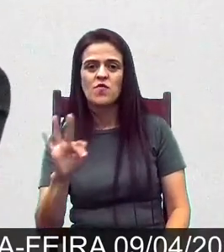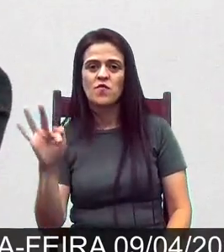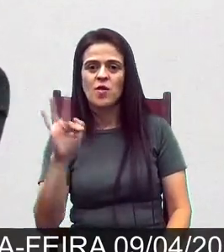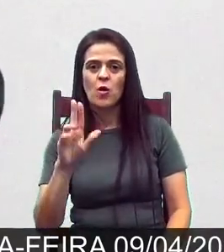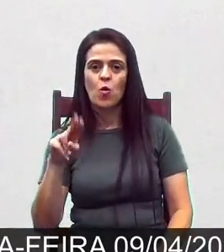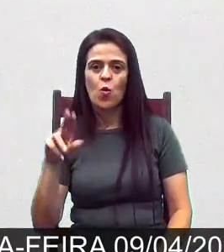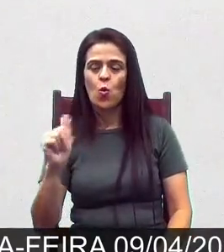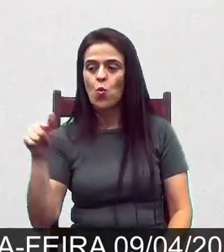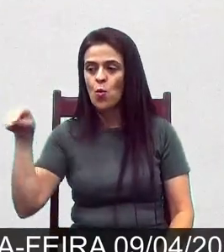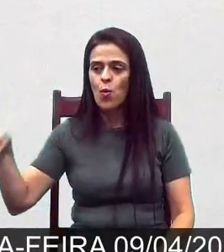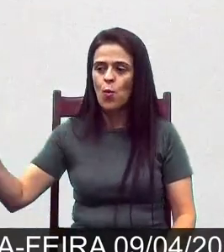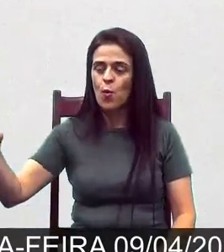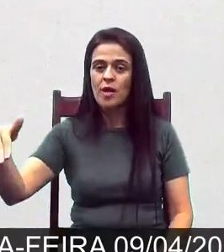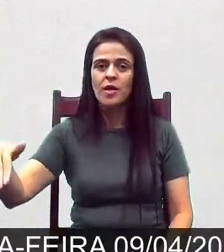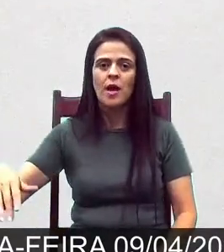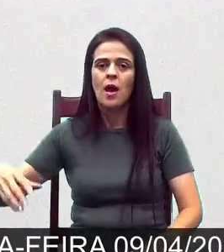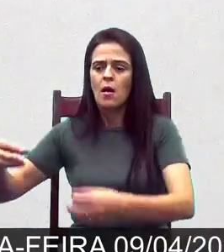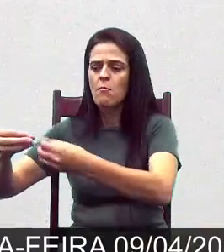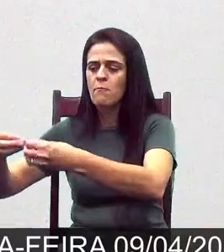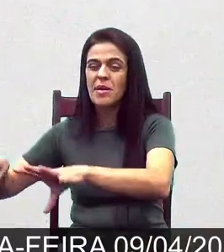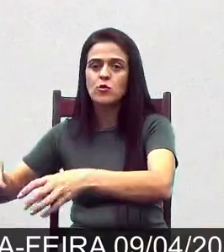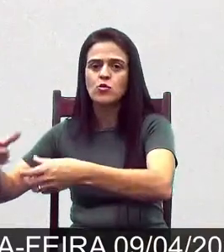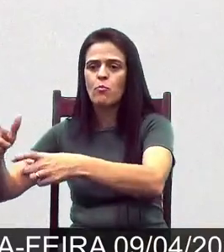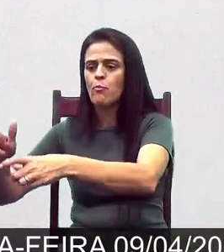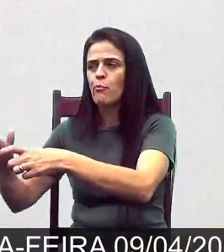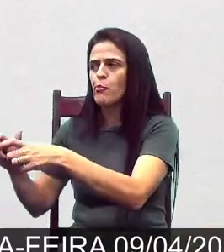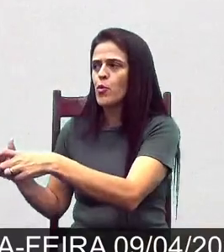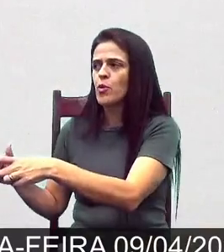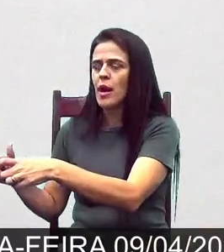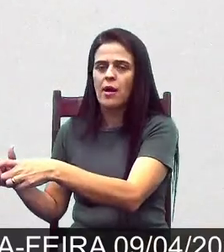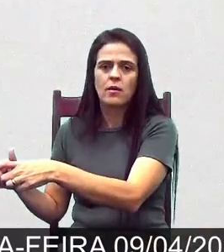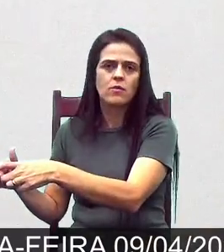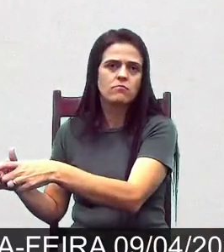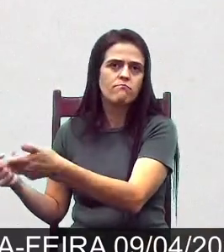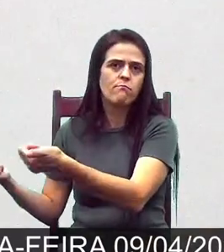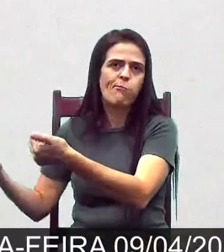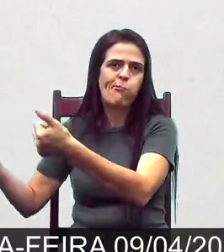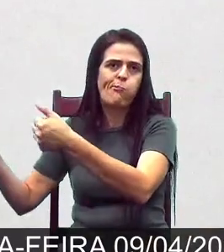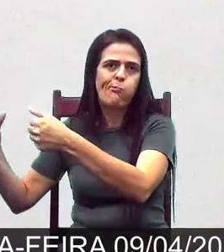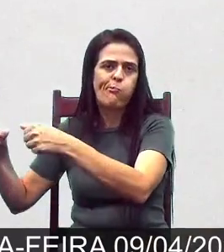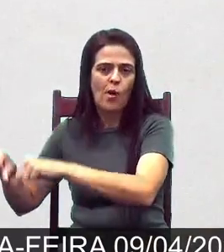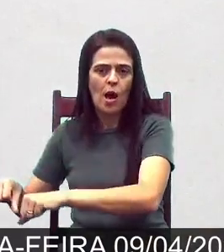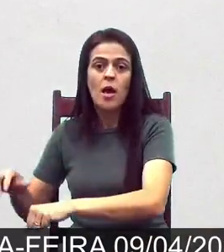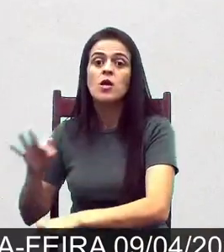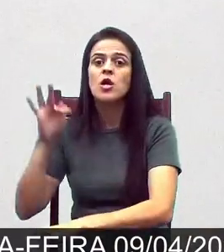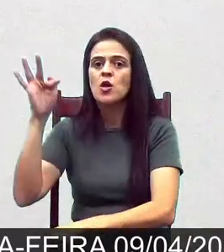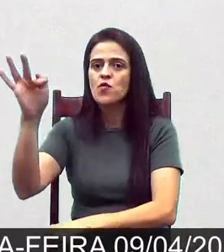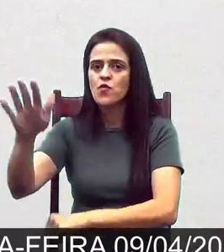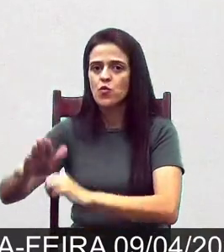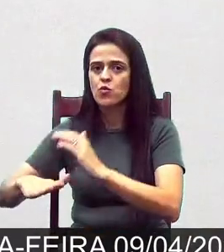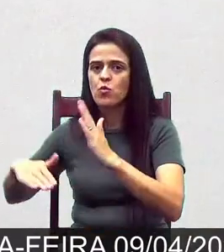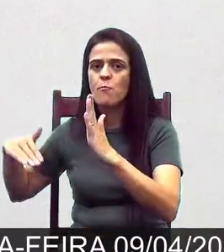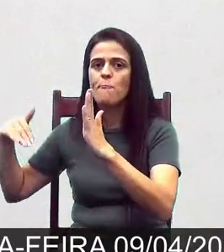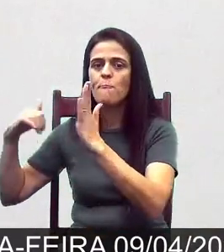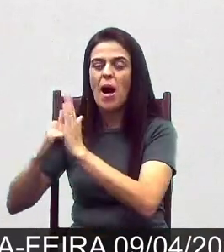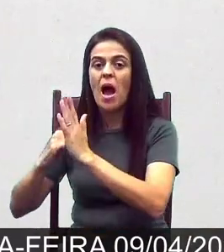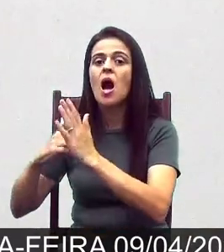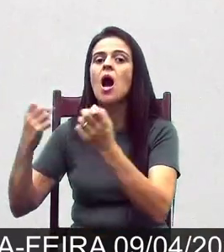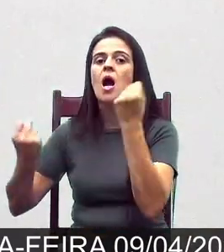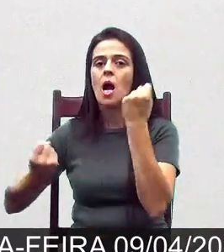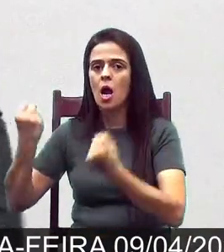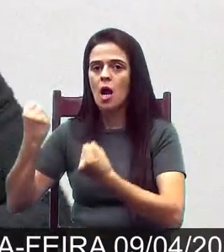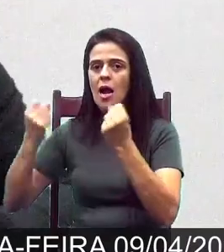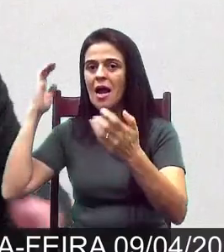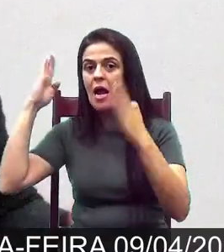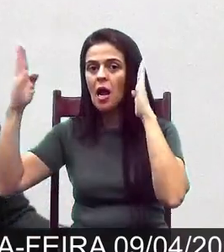estado pior, porque ainda não aconteceu, Marcelo. E ali para ter um acidente grave com um caminhão, é daqui para